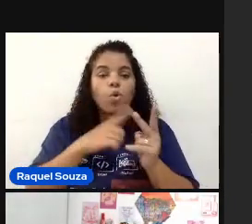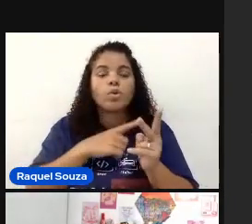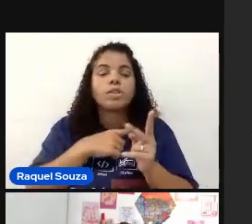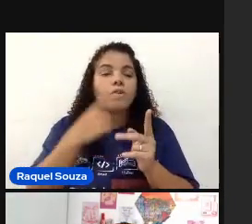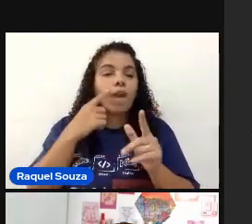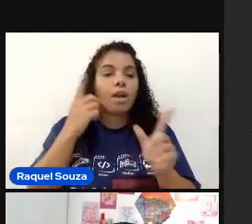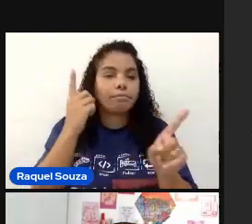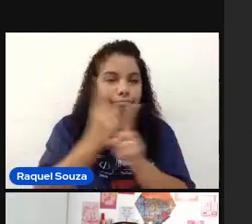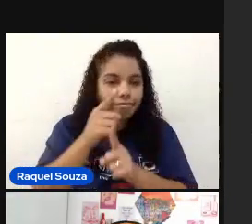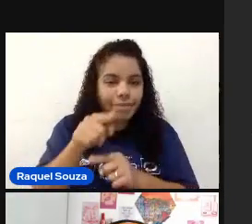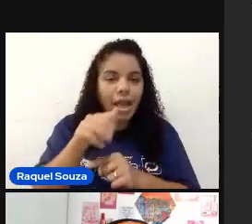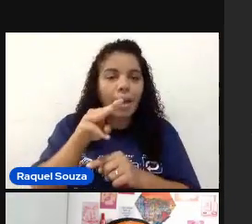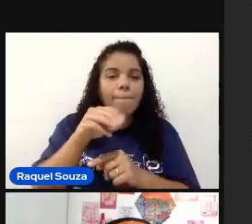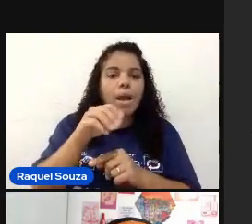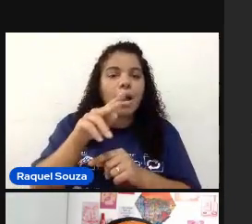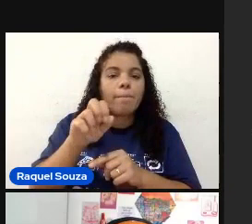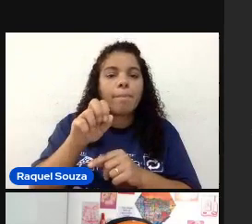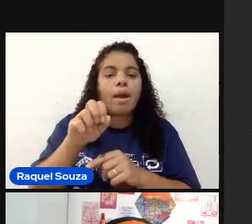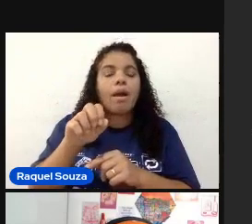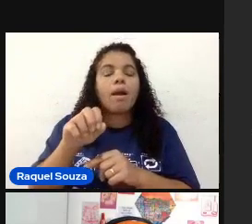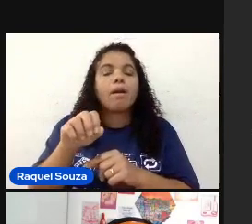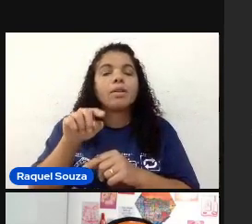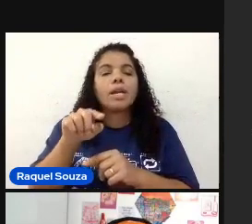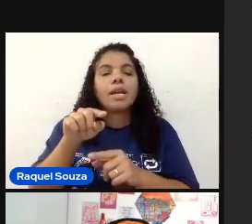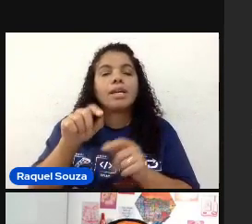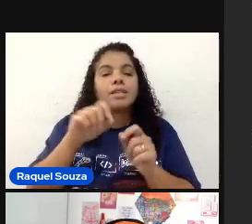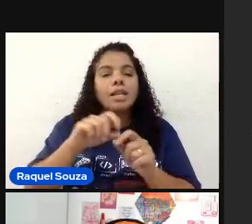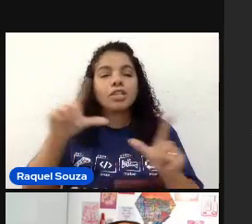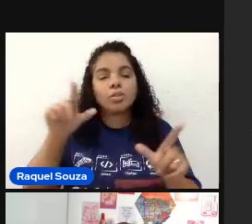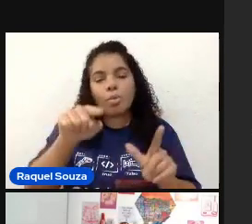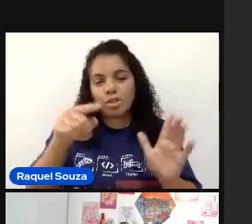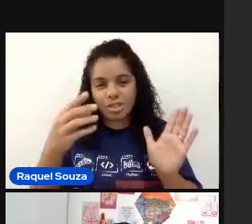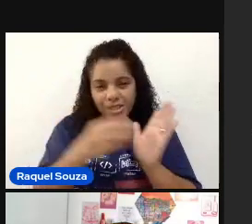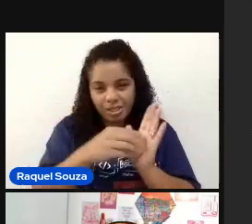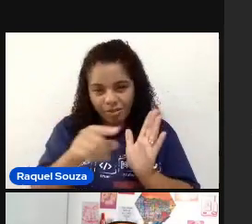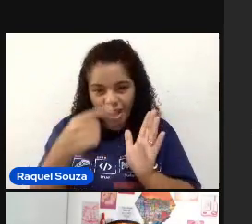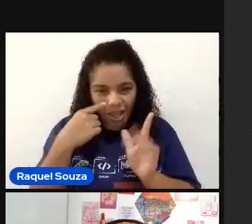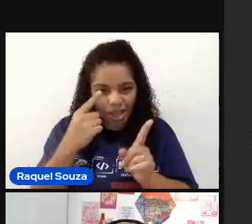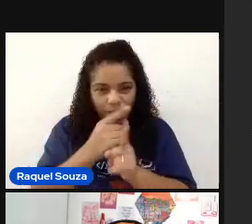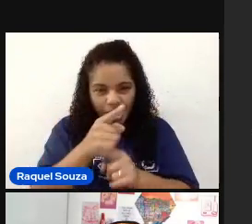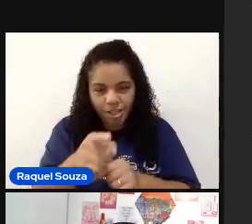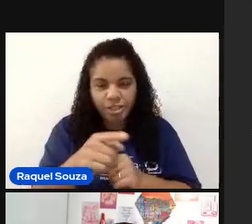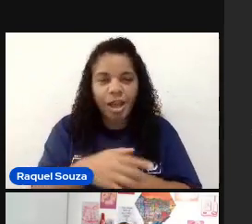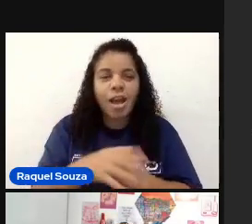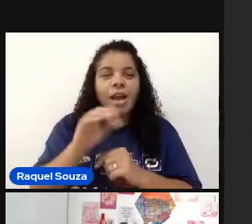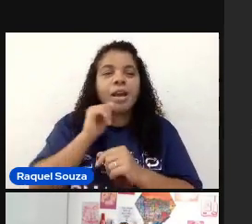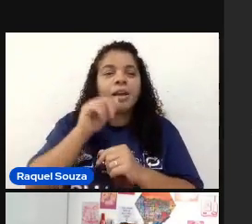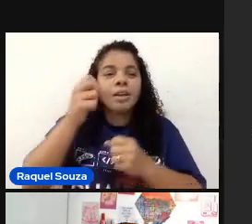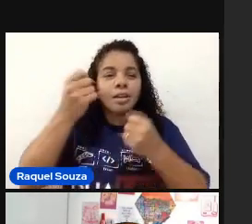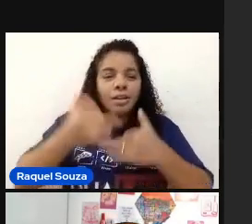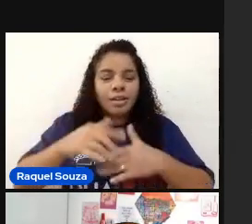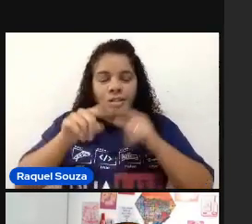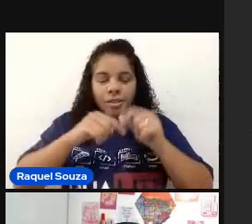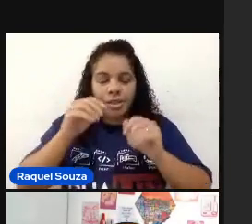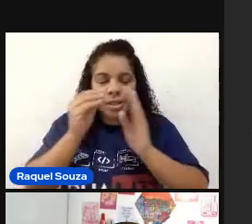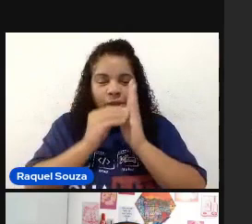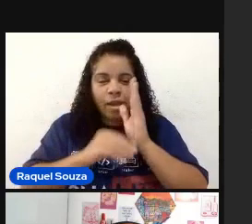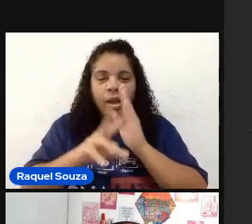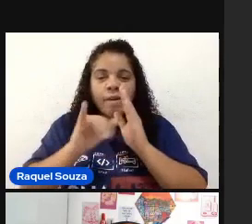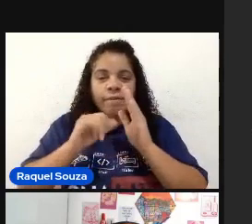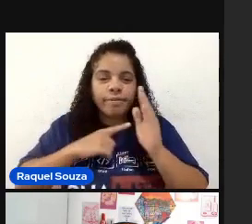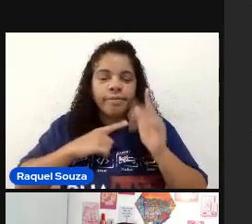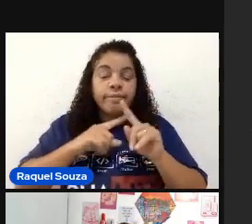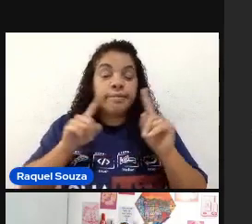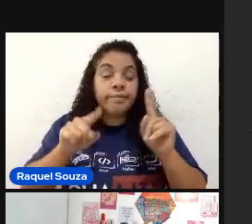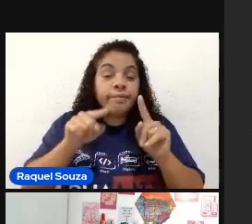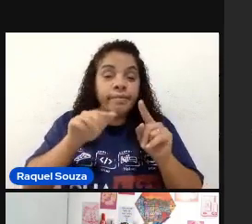achar esse dashboardzinho que eu coloquei aqui. Você vai pegar descrições sobre ele. E ele é